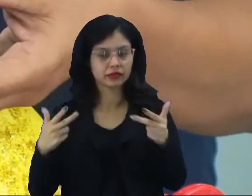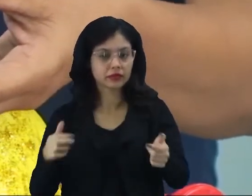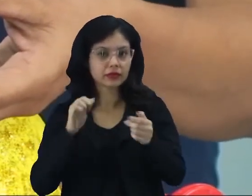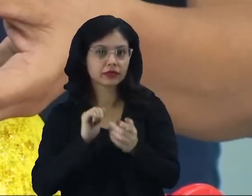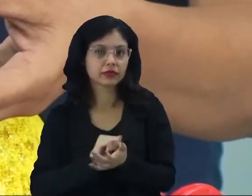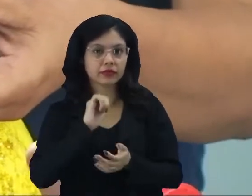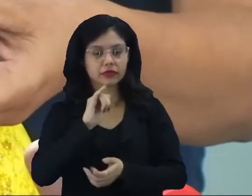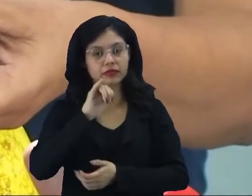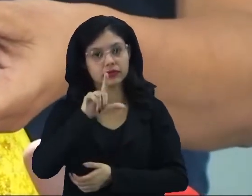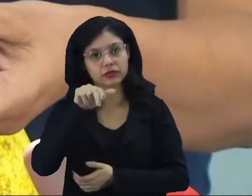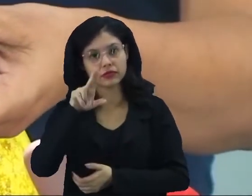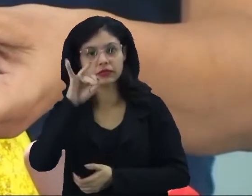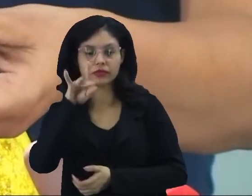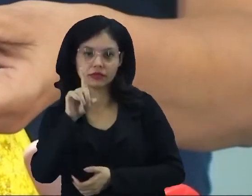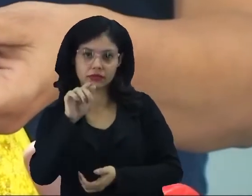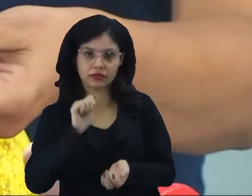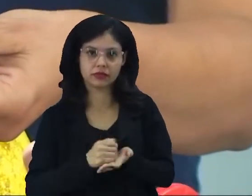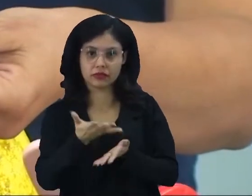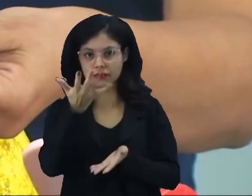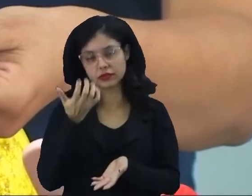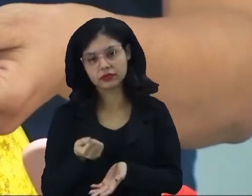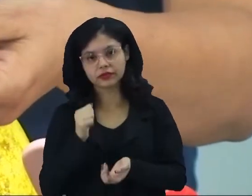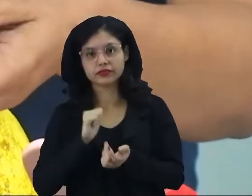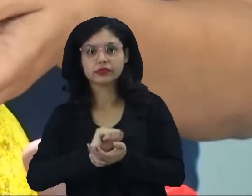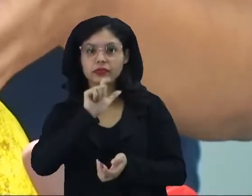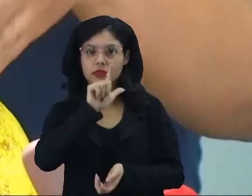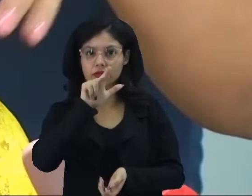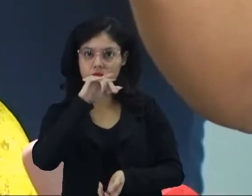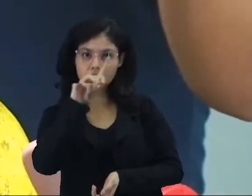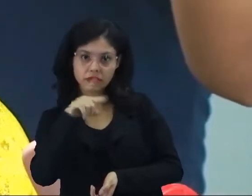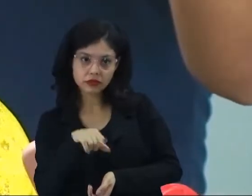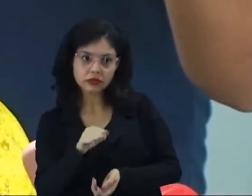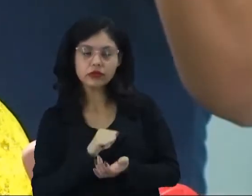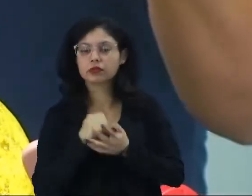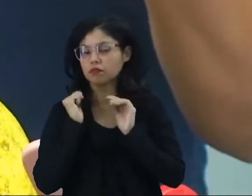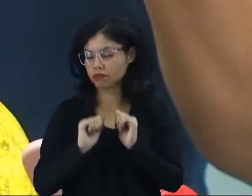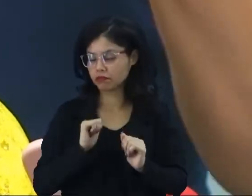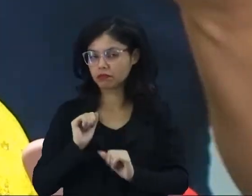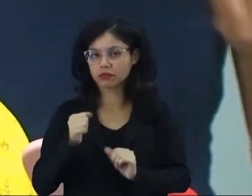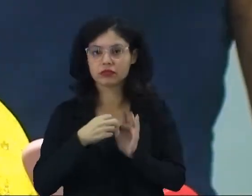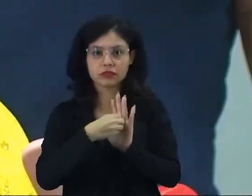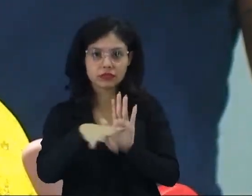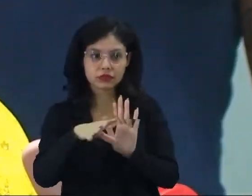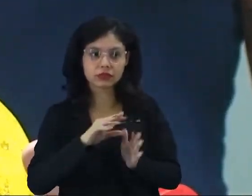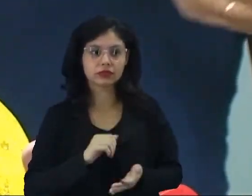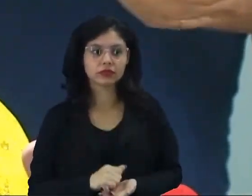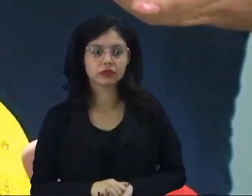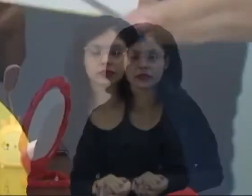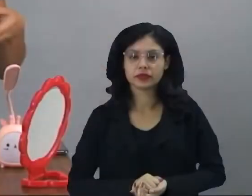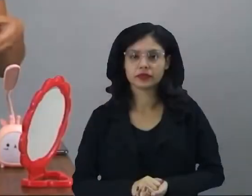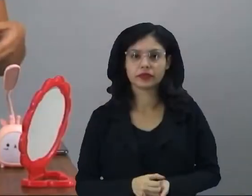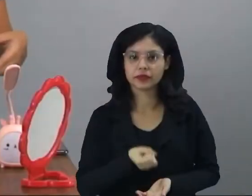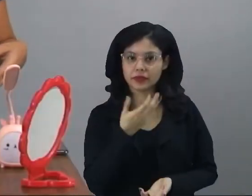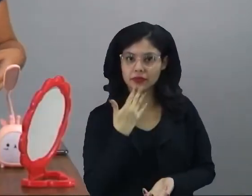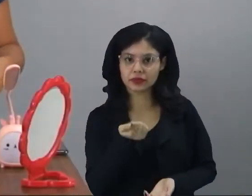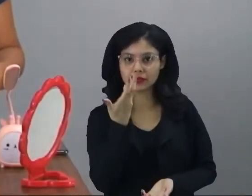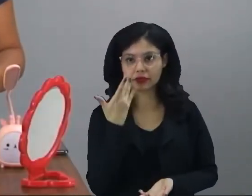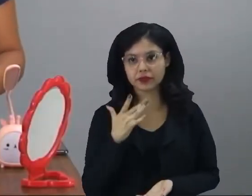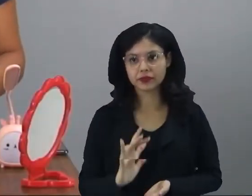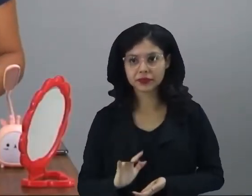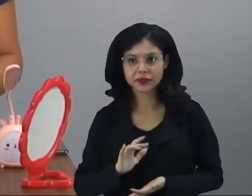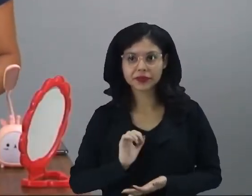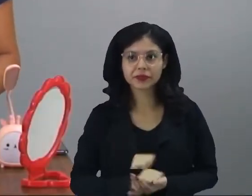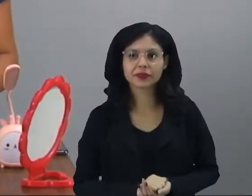objeto iluminado, recebe luz para poder transmitir. Muito bem,